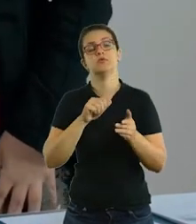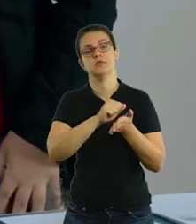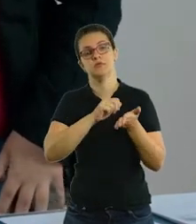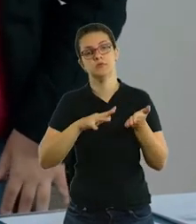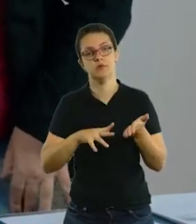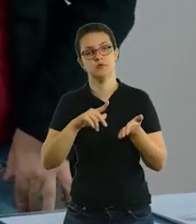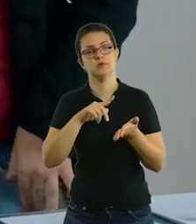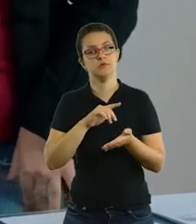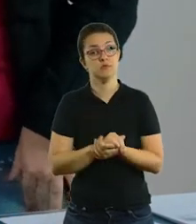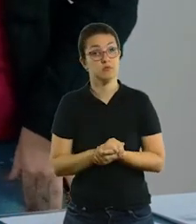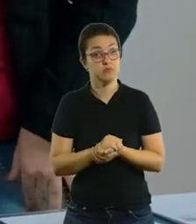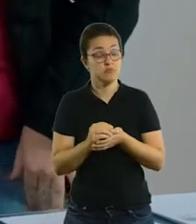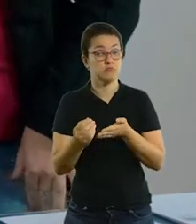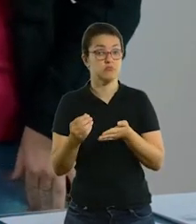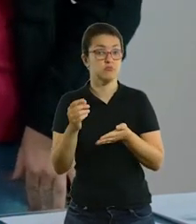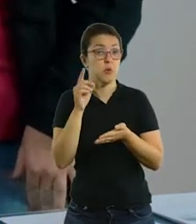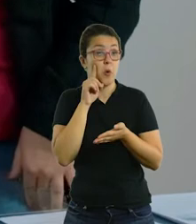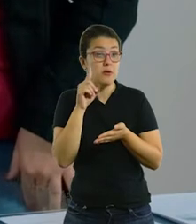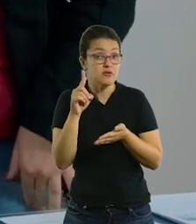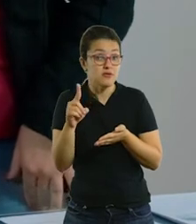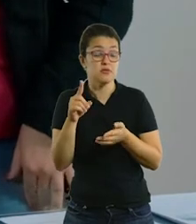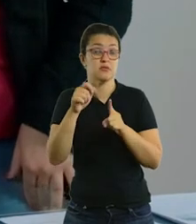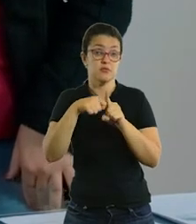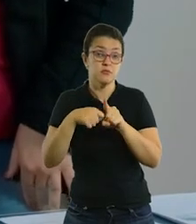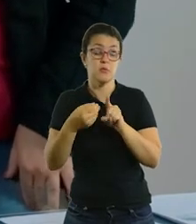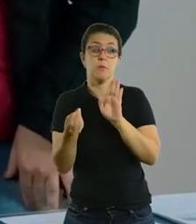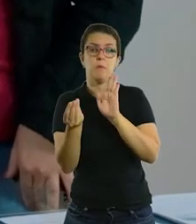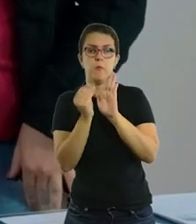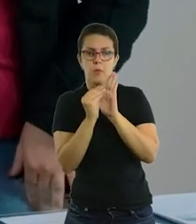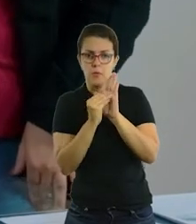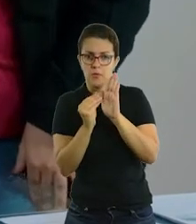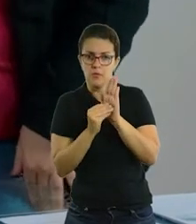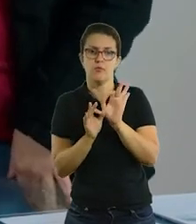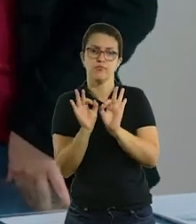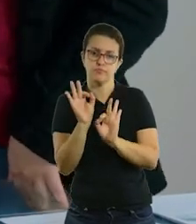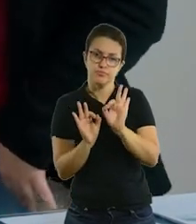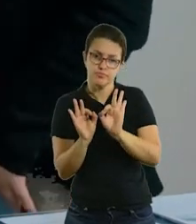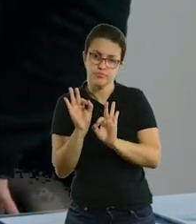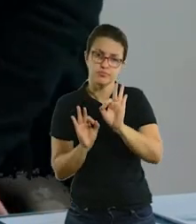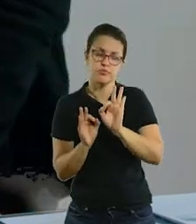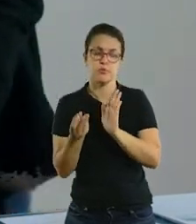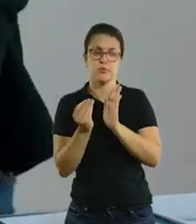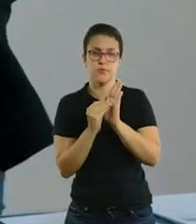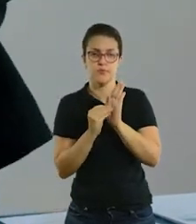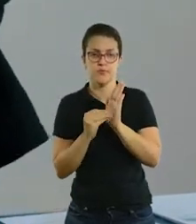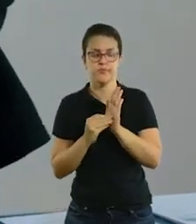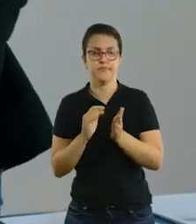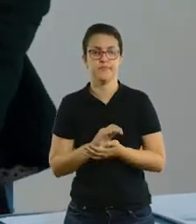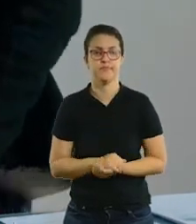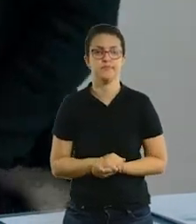as atividades que você está fazendo no caderno, coloquem a data para organizar as atividades, tá?